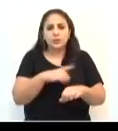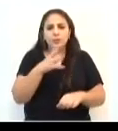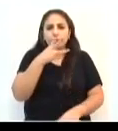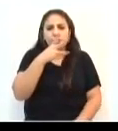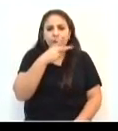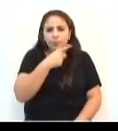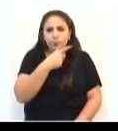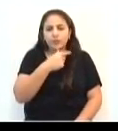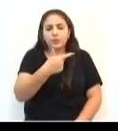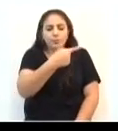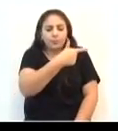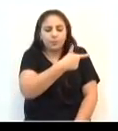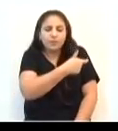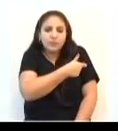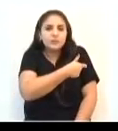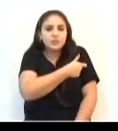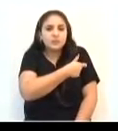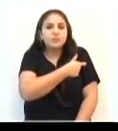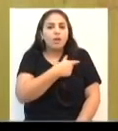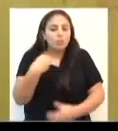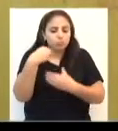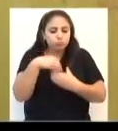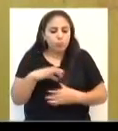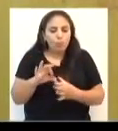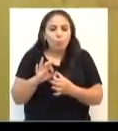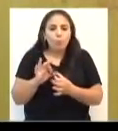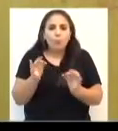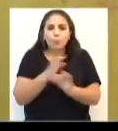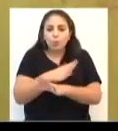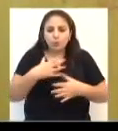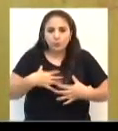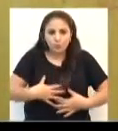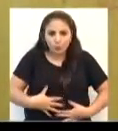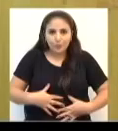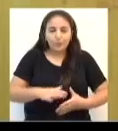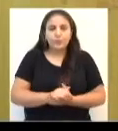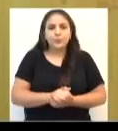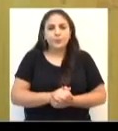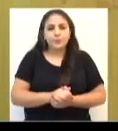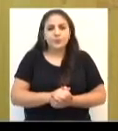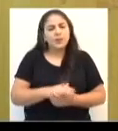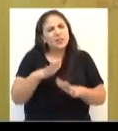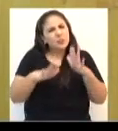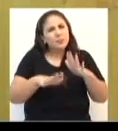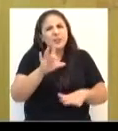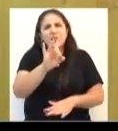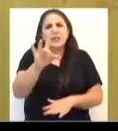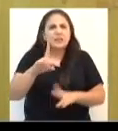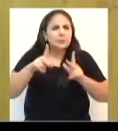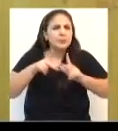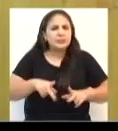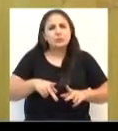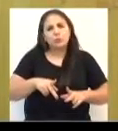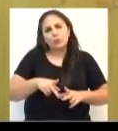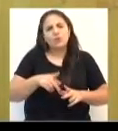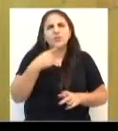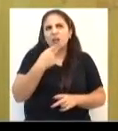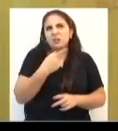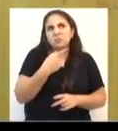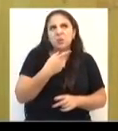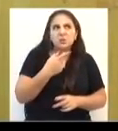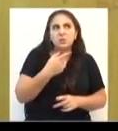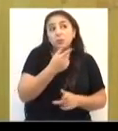essa vacina então fazer efeito? Ela é heterogênea para cada pessoa, né? A literatura diz que até 2 semanas,